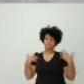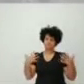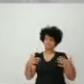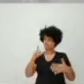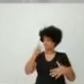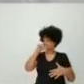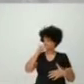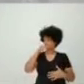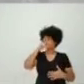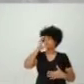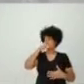bastante e vamos em frente